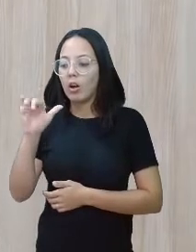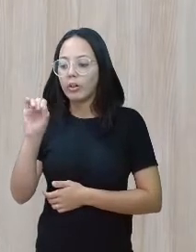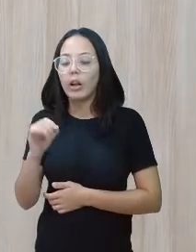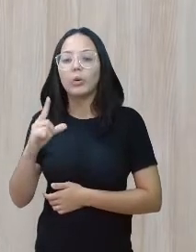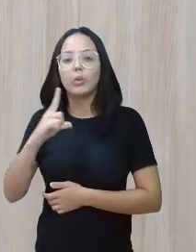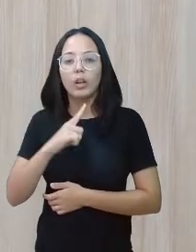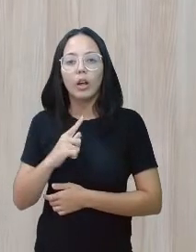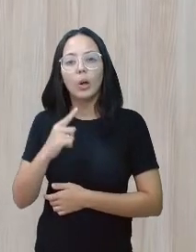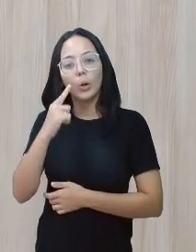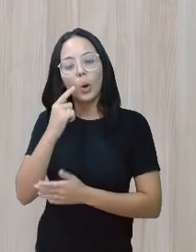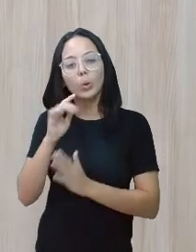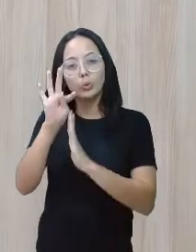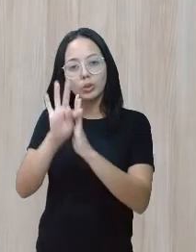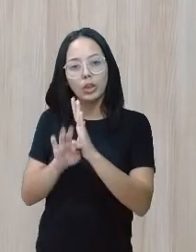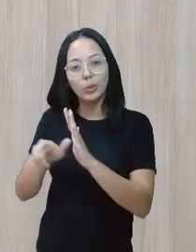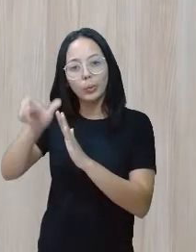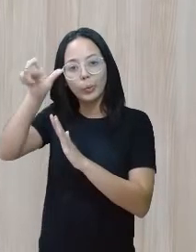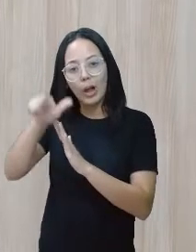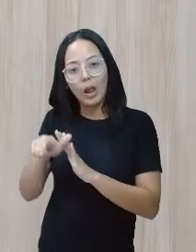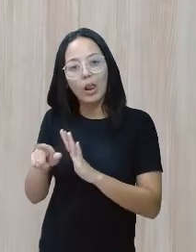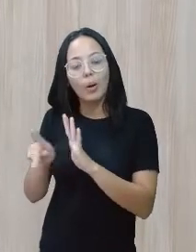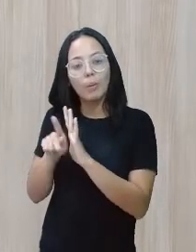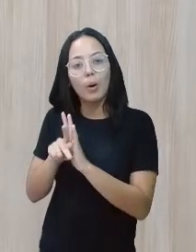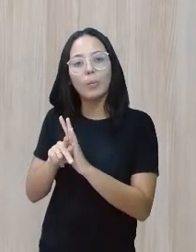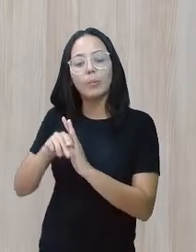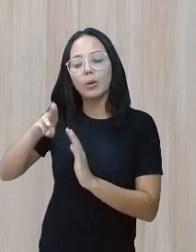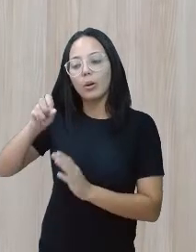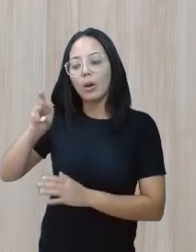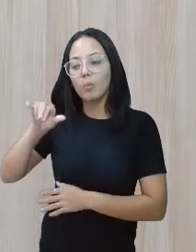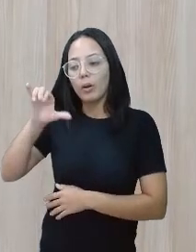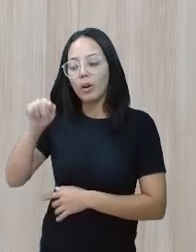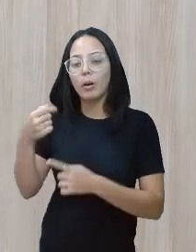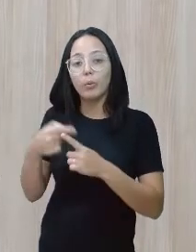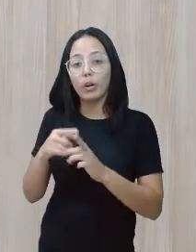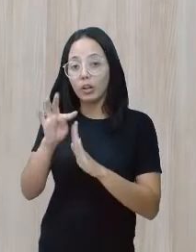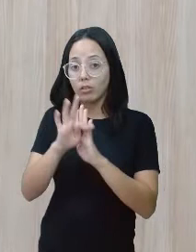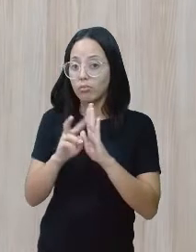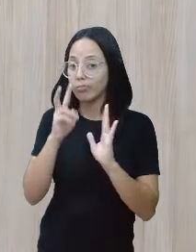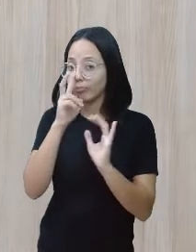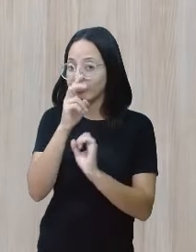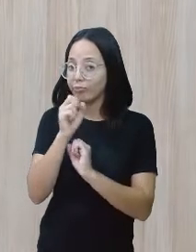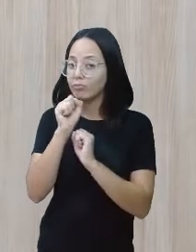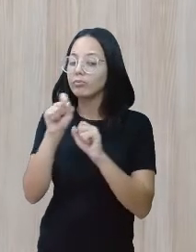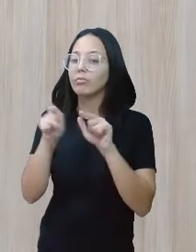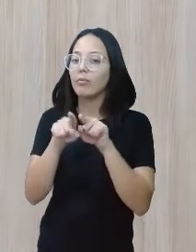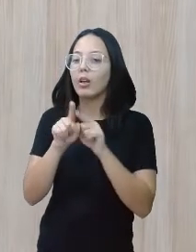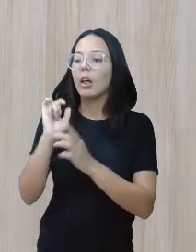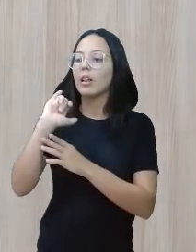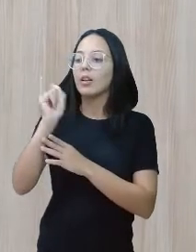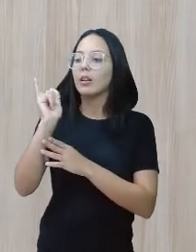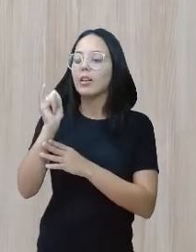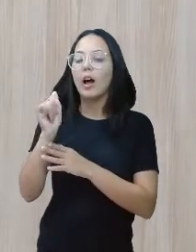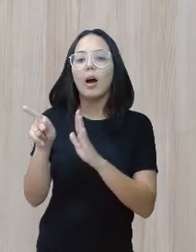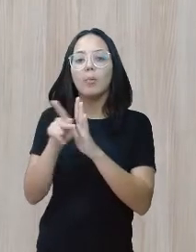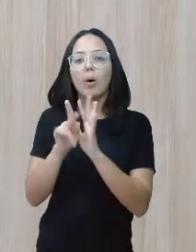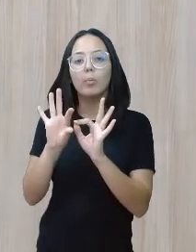textos da Maria Carolina de Jesus, tá certo? E são textos muito fortes, que vão narrar aí sem muita